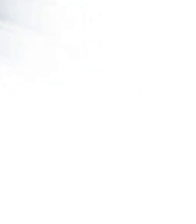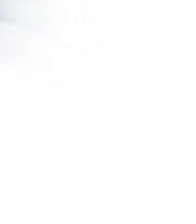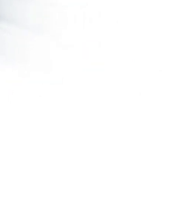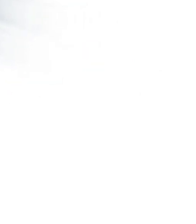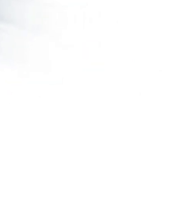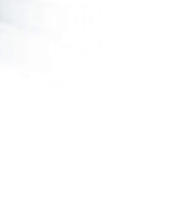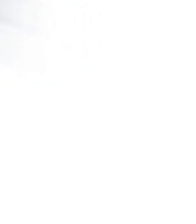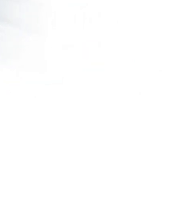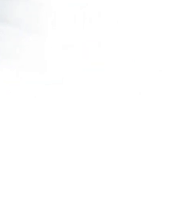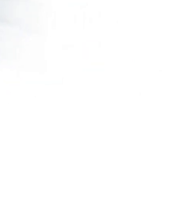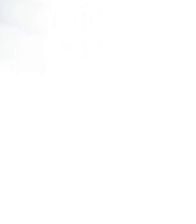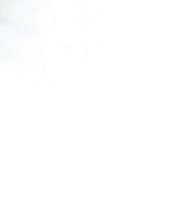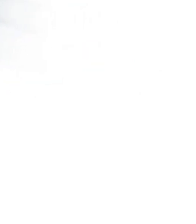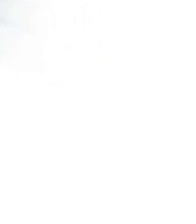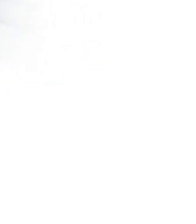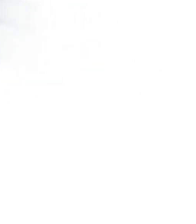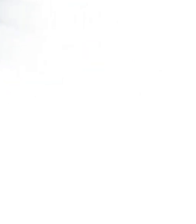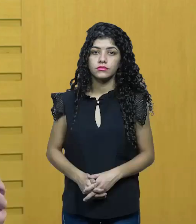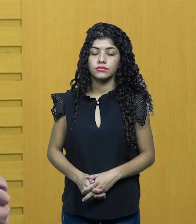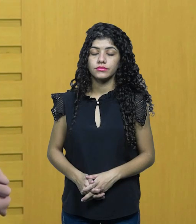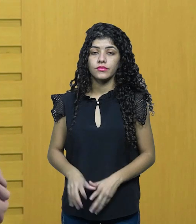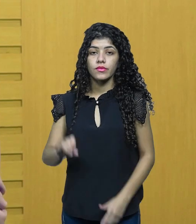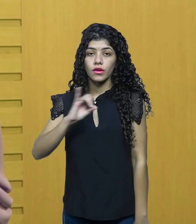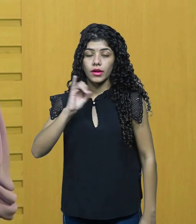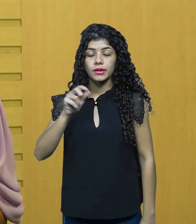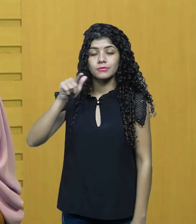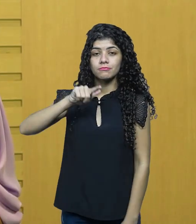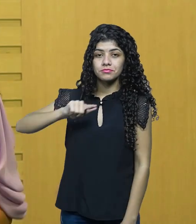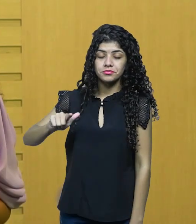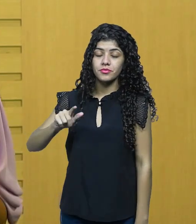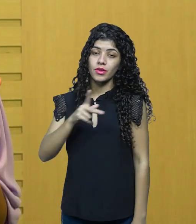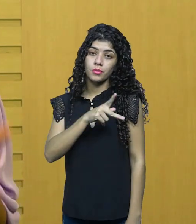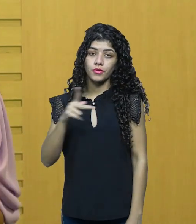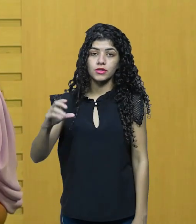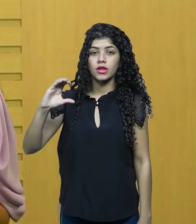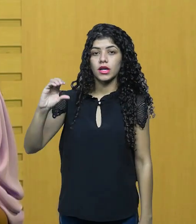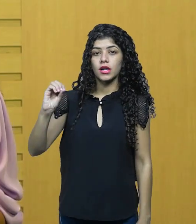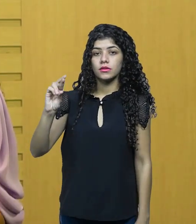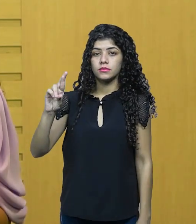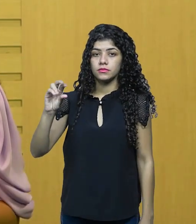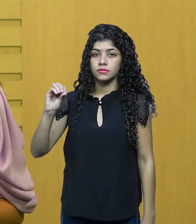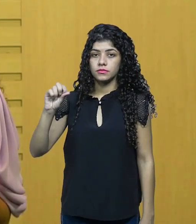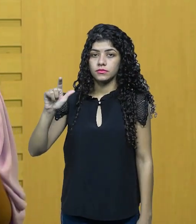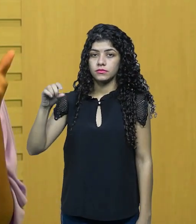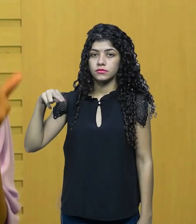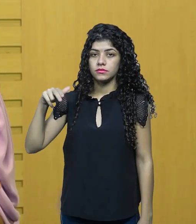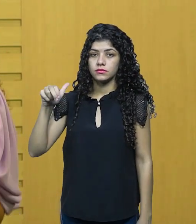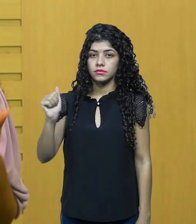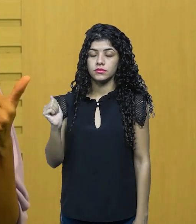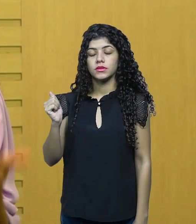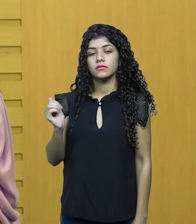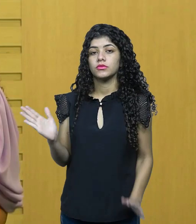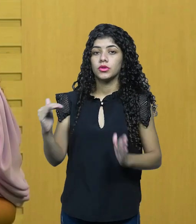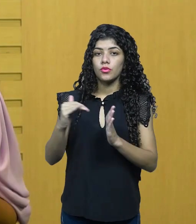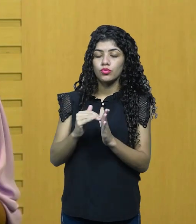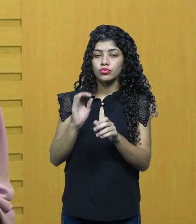Olá novamente. Eu sou a professora Carolina e este é o